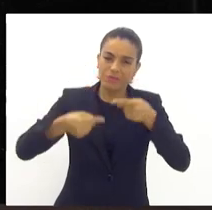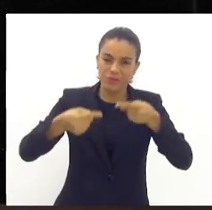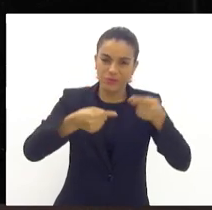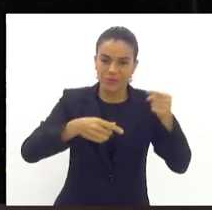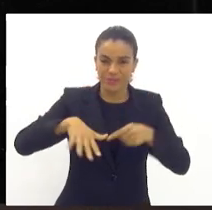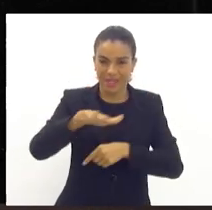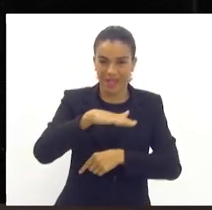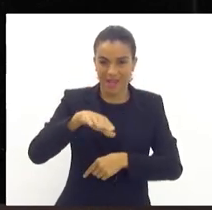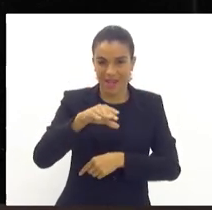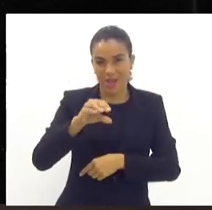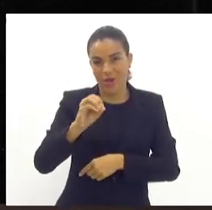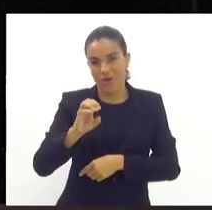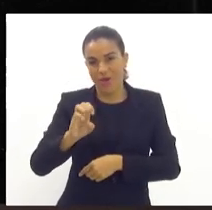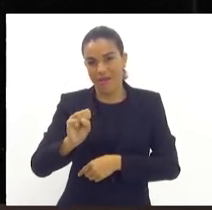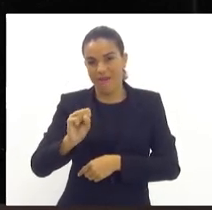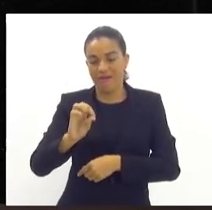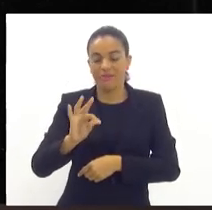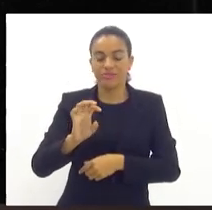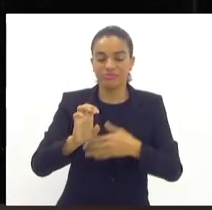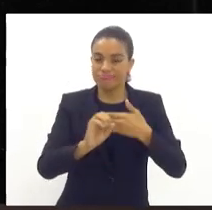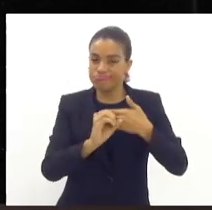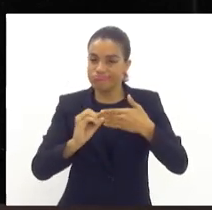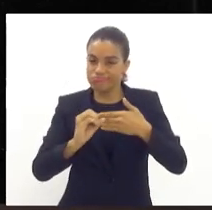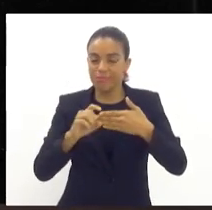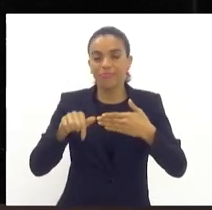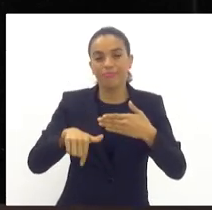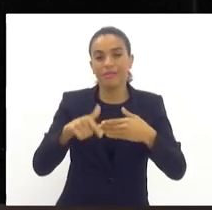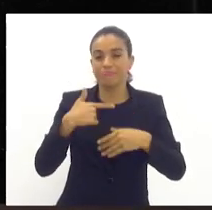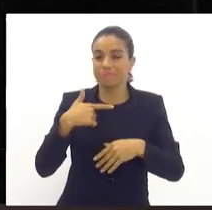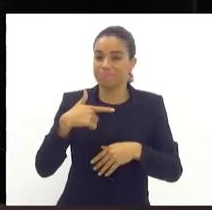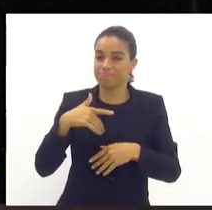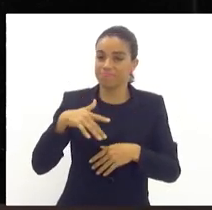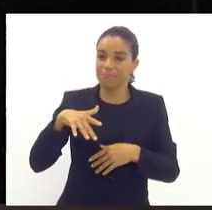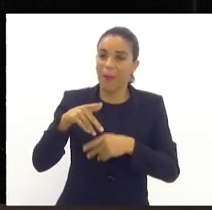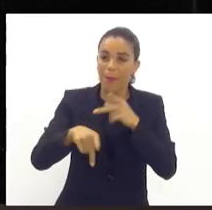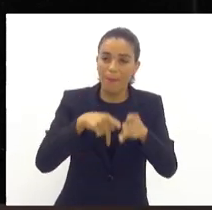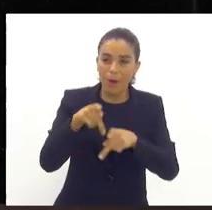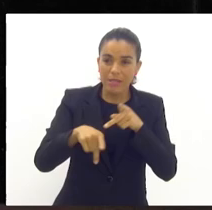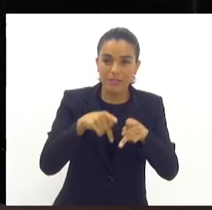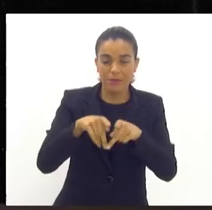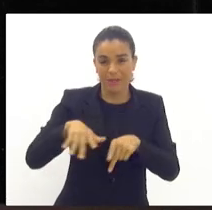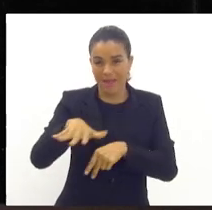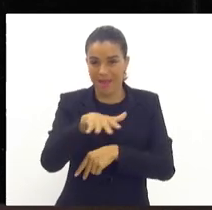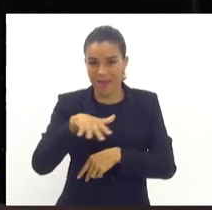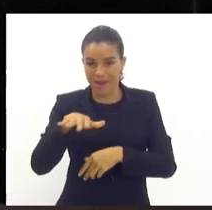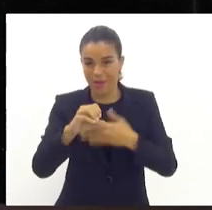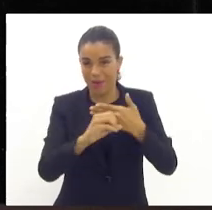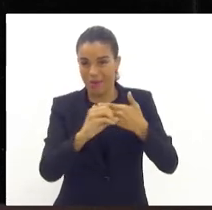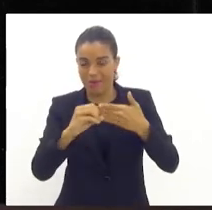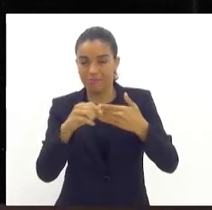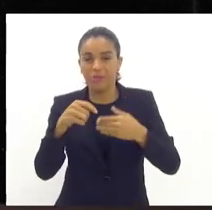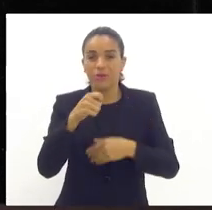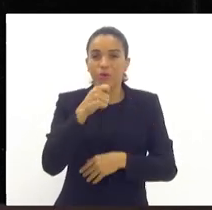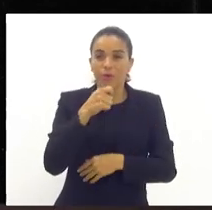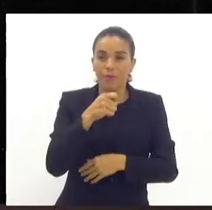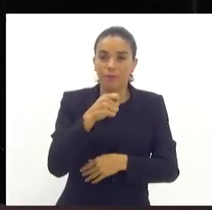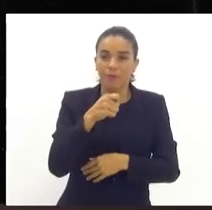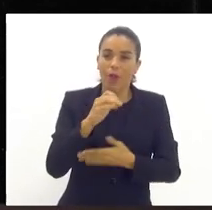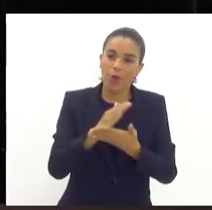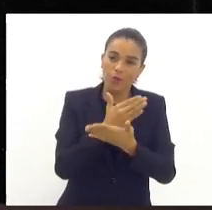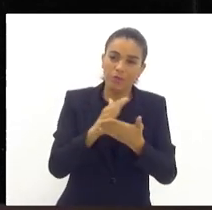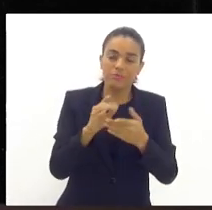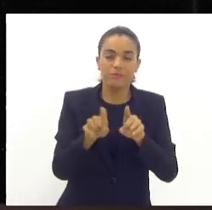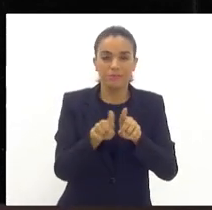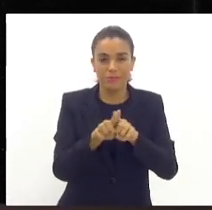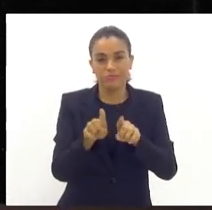Oeste, onde uma parte importante e significativa da cidade de Janeiro, como lá na nossa região da Zona Oeste, e outras áreas também do